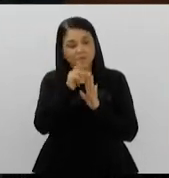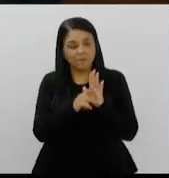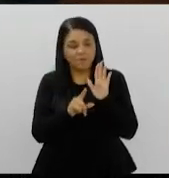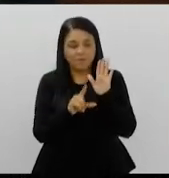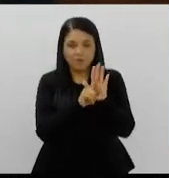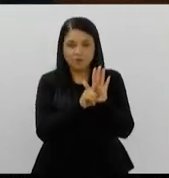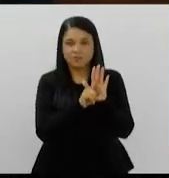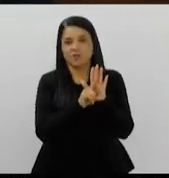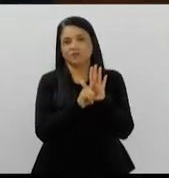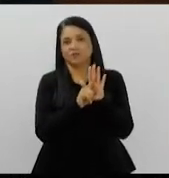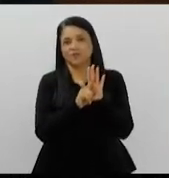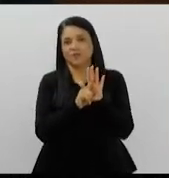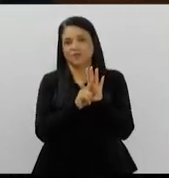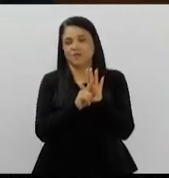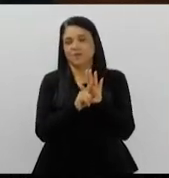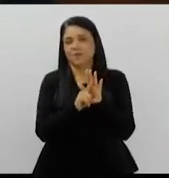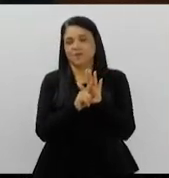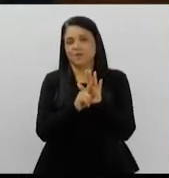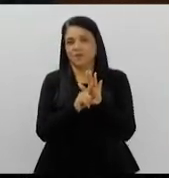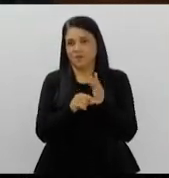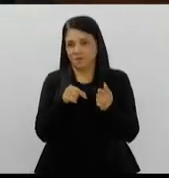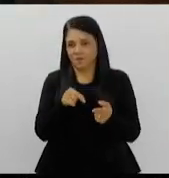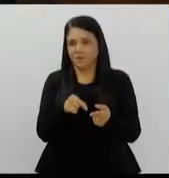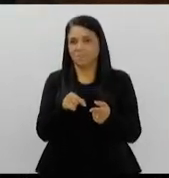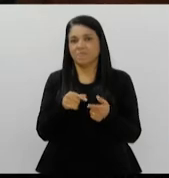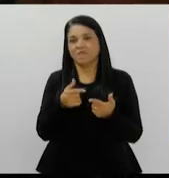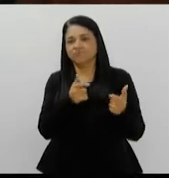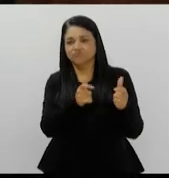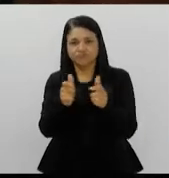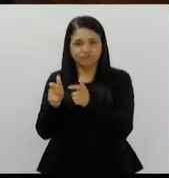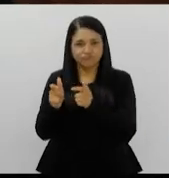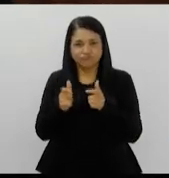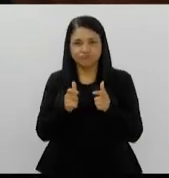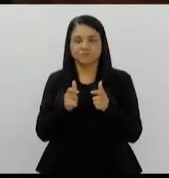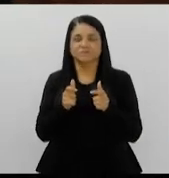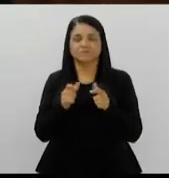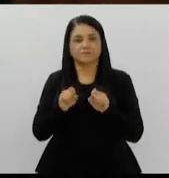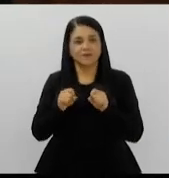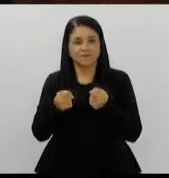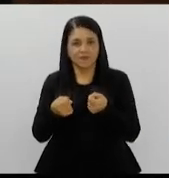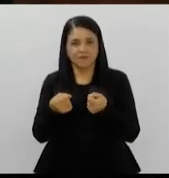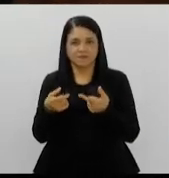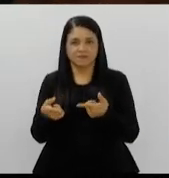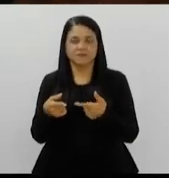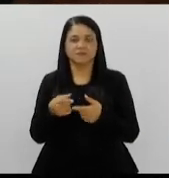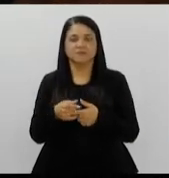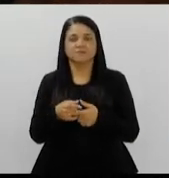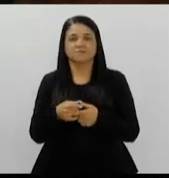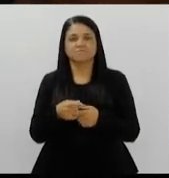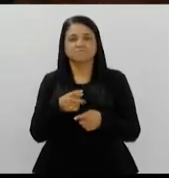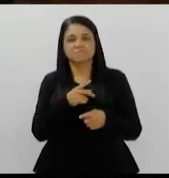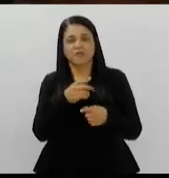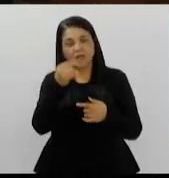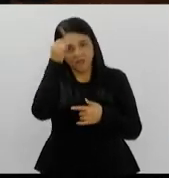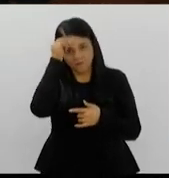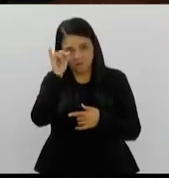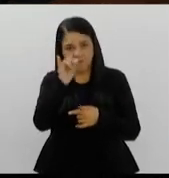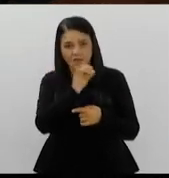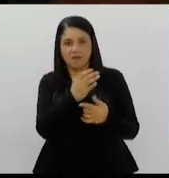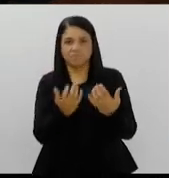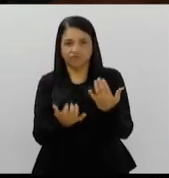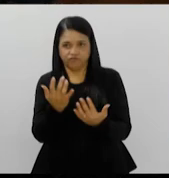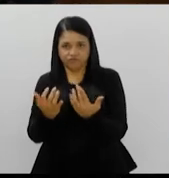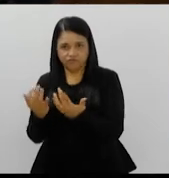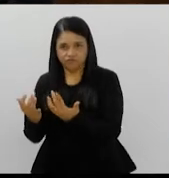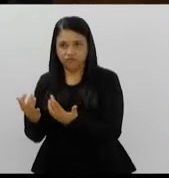Incêndios Florestais e da Outras Previdências. Falar, deputado Carlos Mink, da importância que tem um projeto